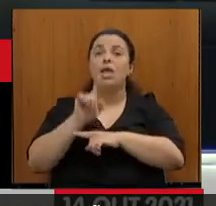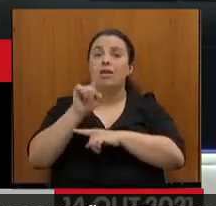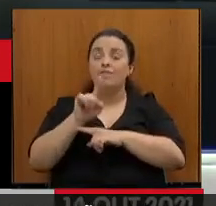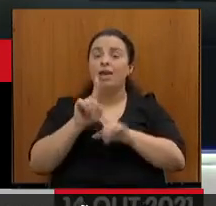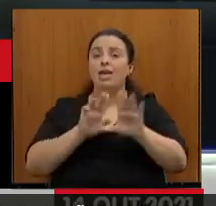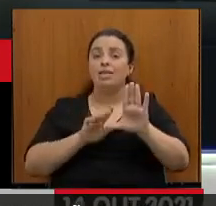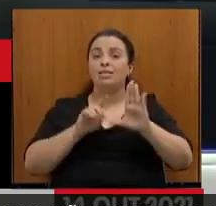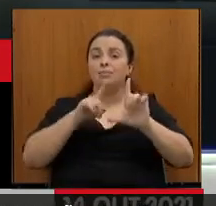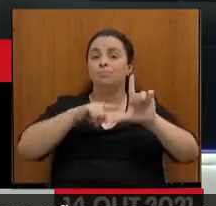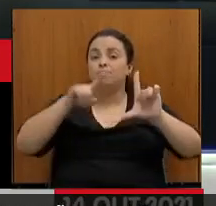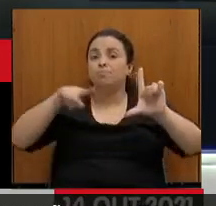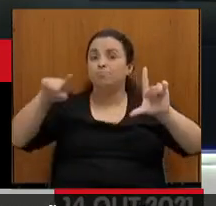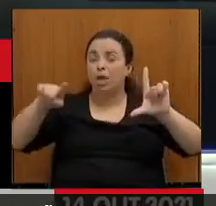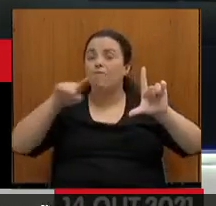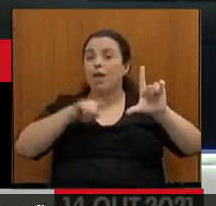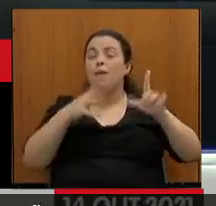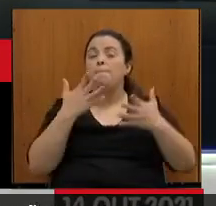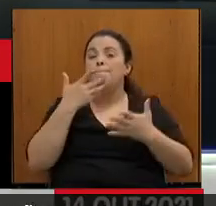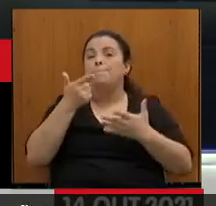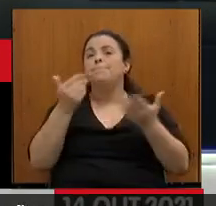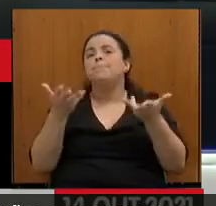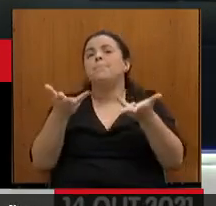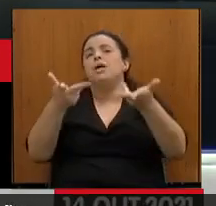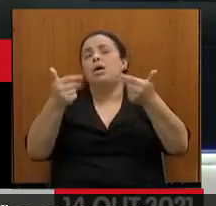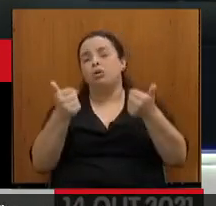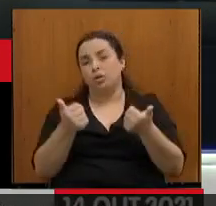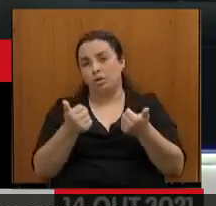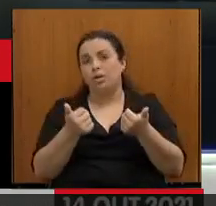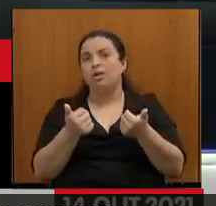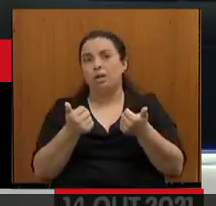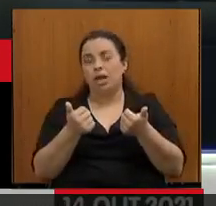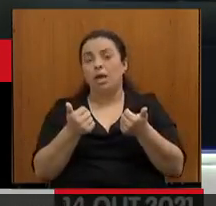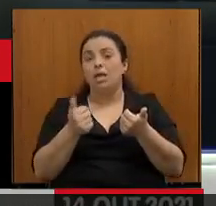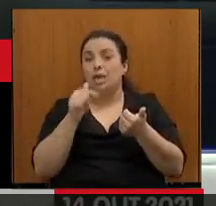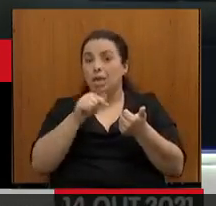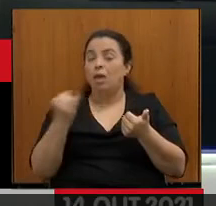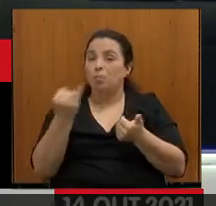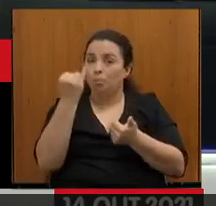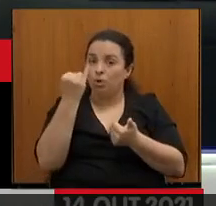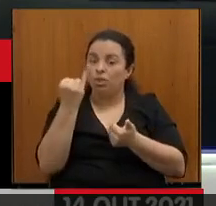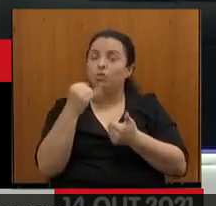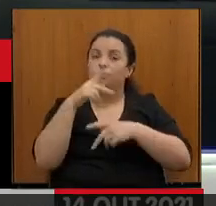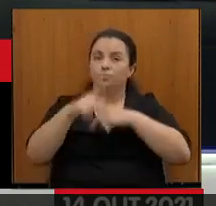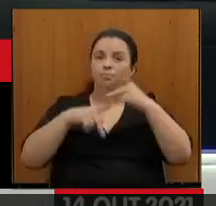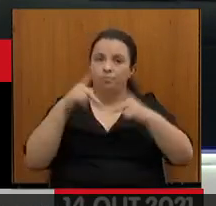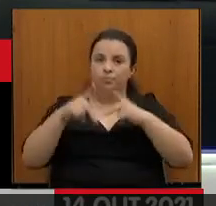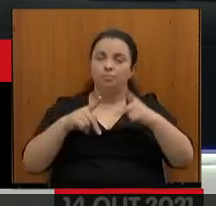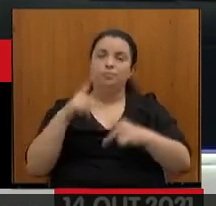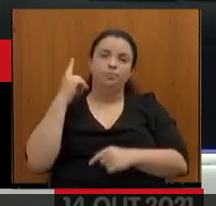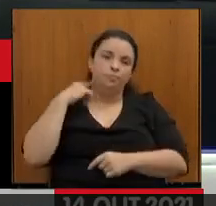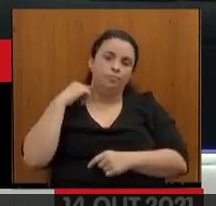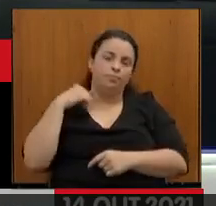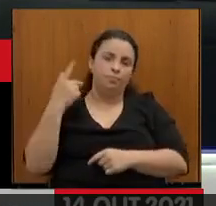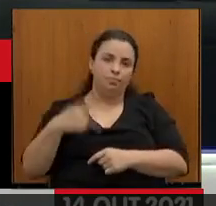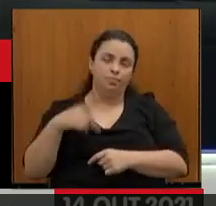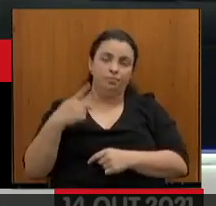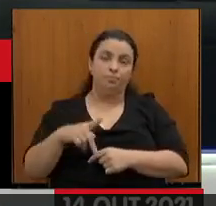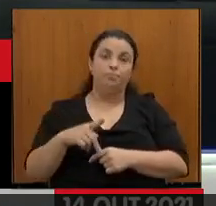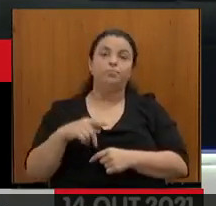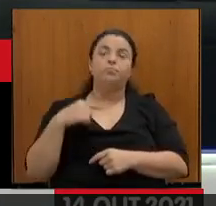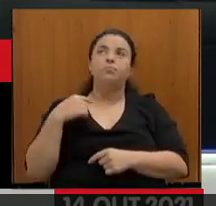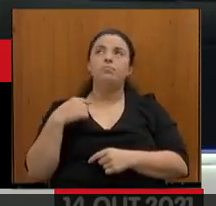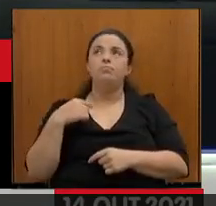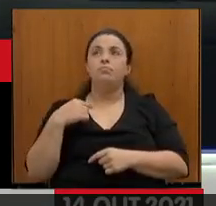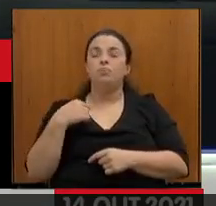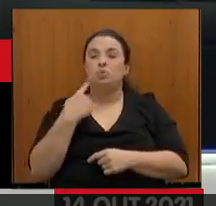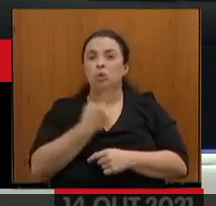aqui, mas que são fundamentais para a população mineira. Nós não podemos deixar que